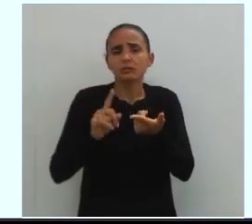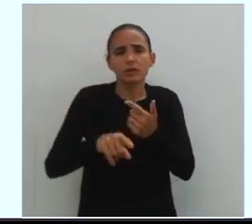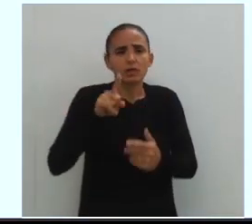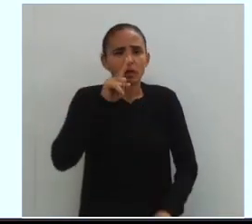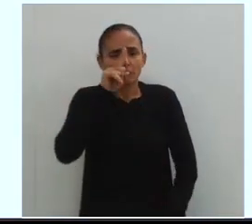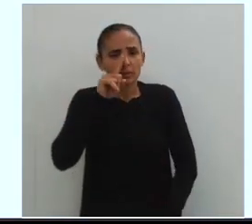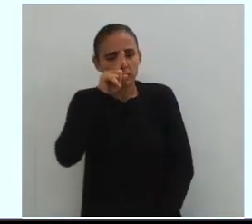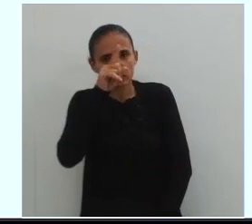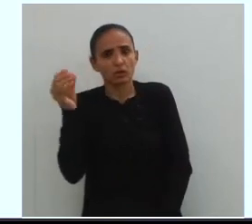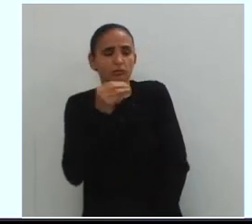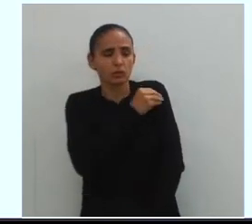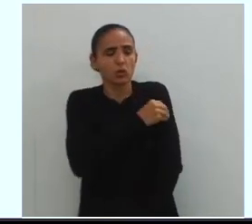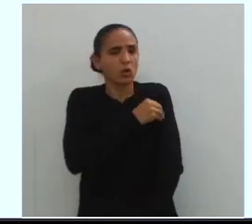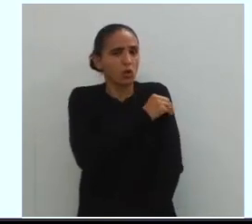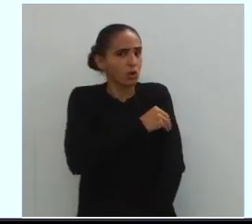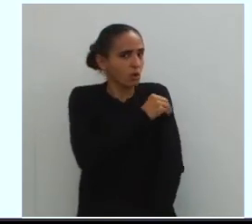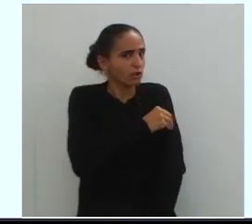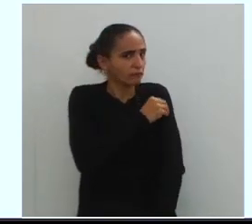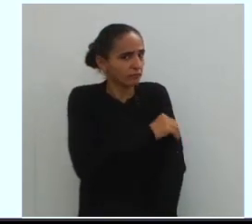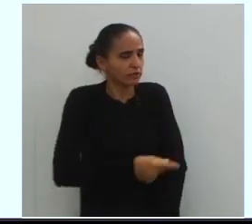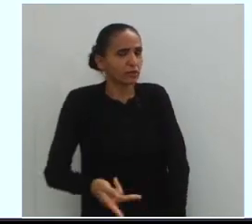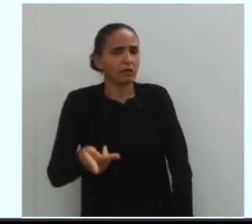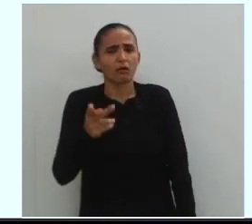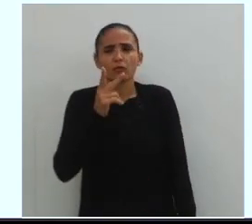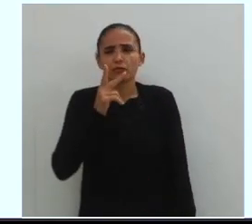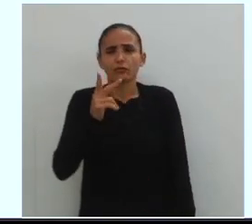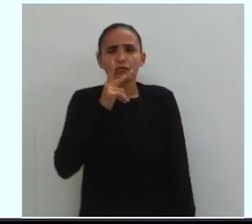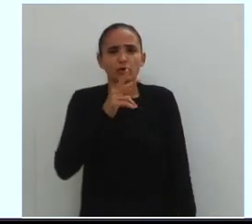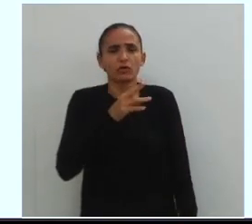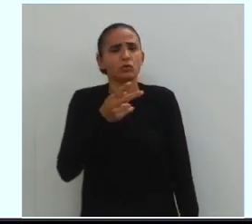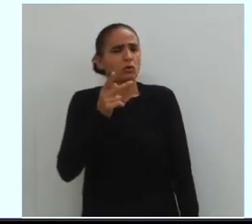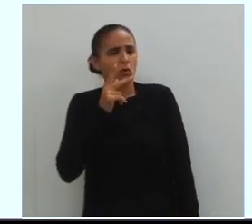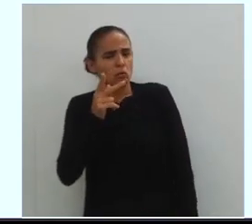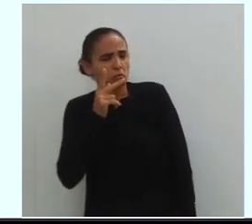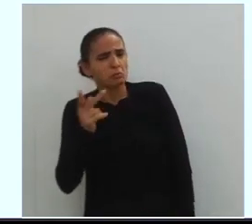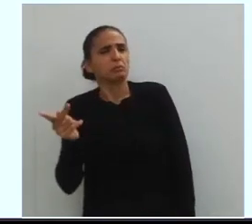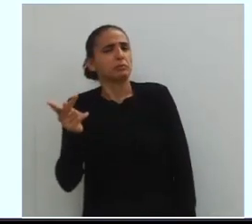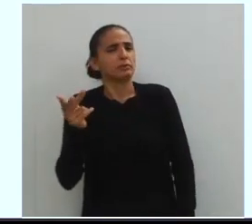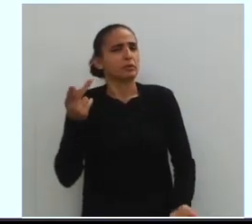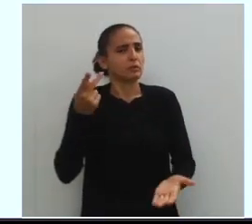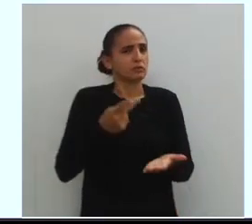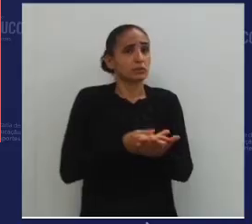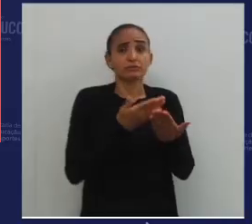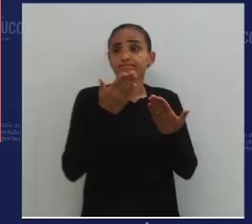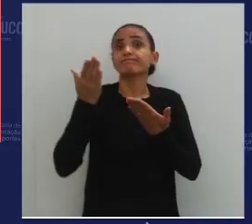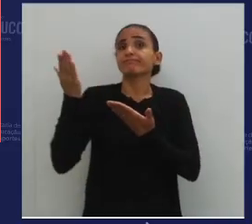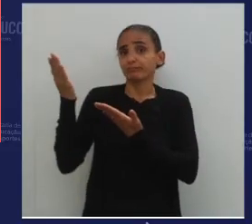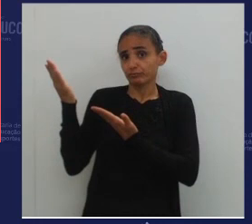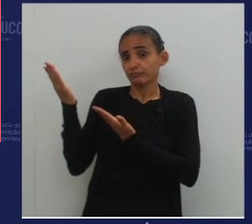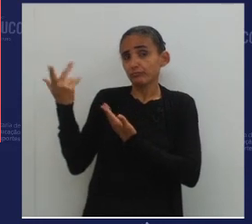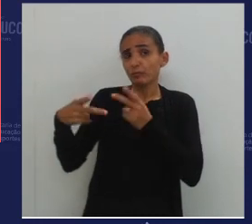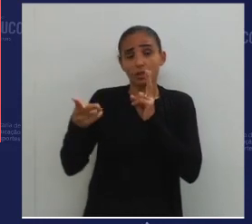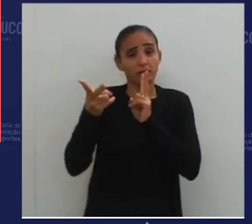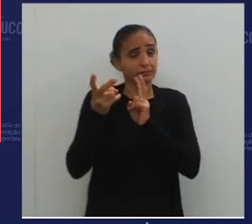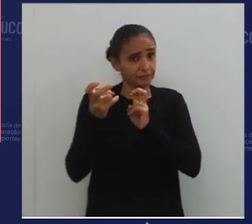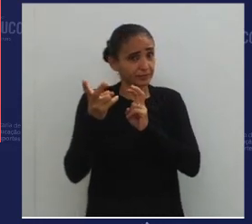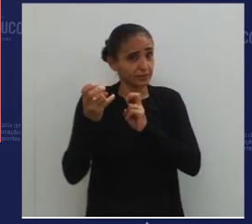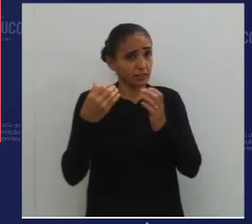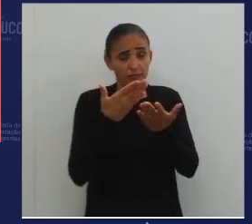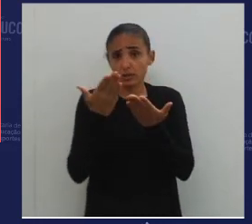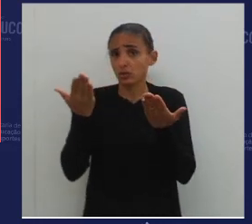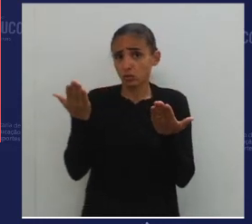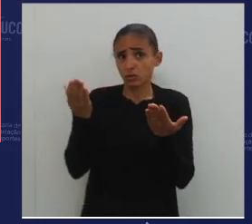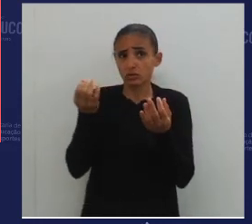No caso aí do álcool, do tabaco, Quando eu falo do tabaco, estou falando do cigarro. Então, observe aí na